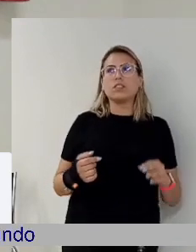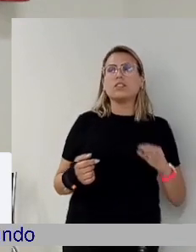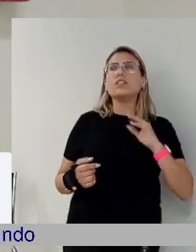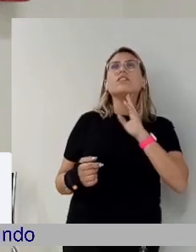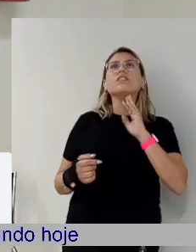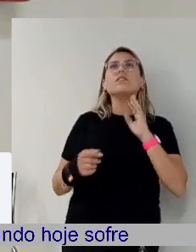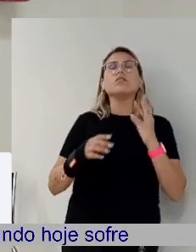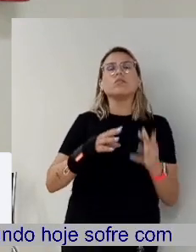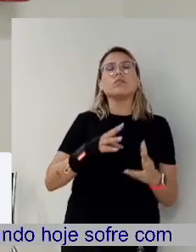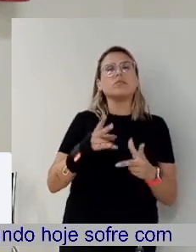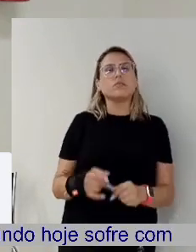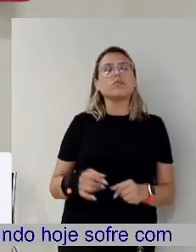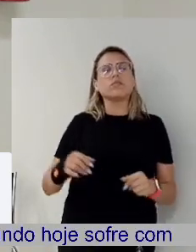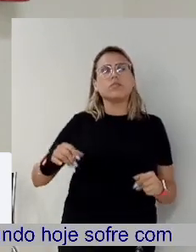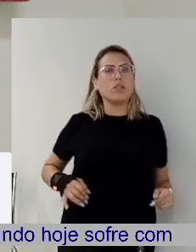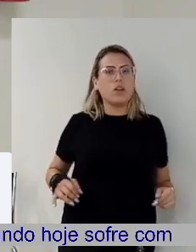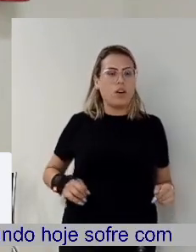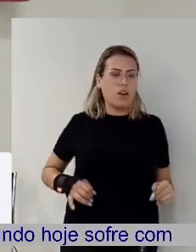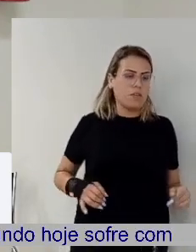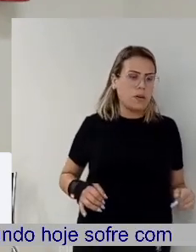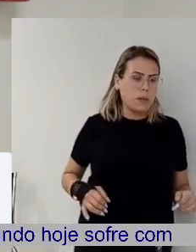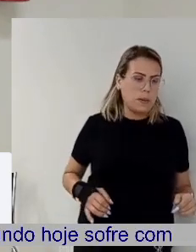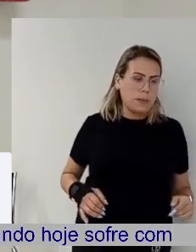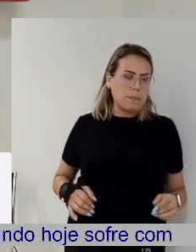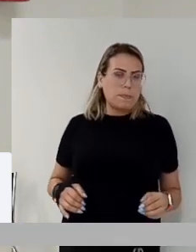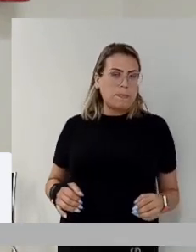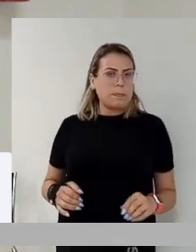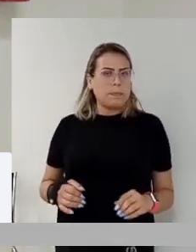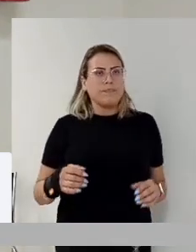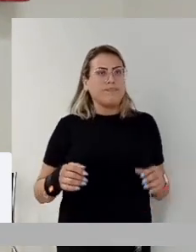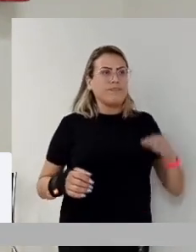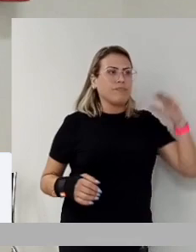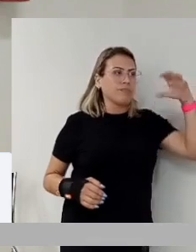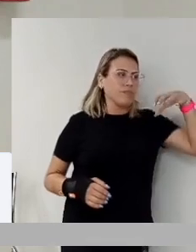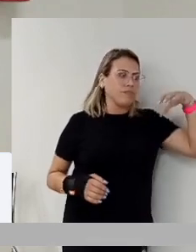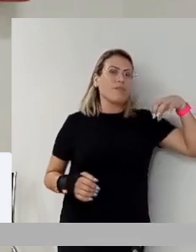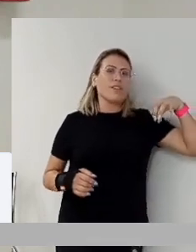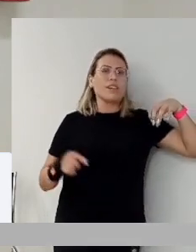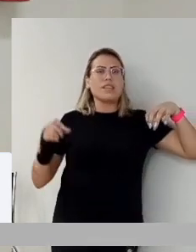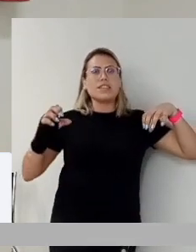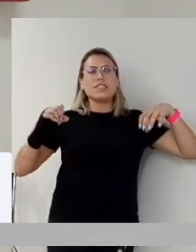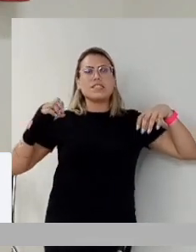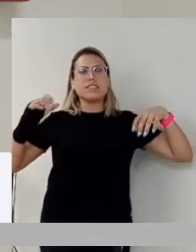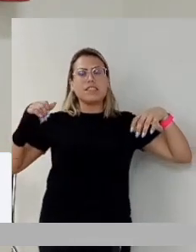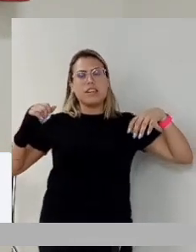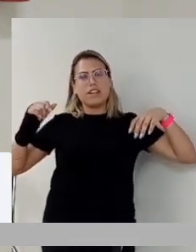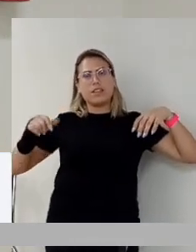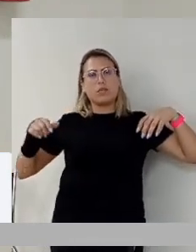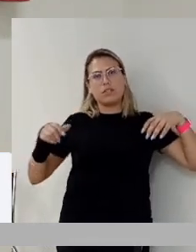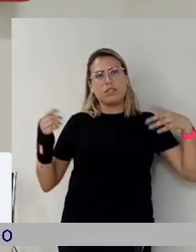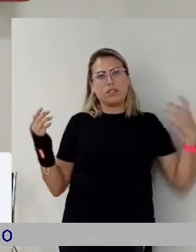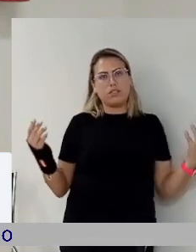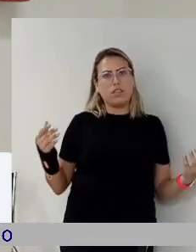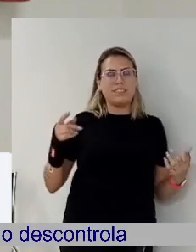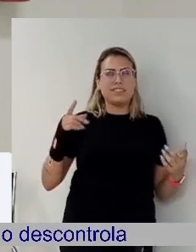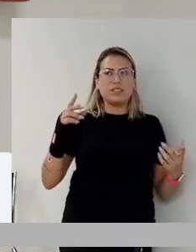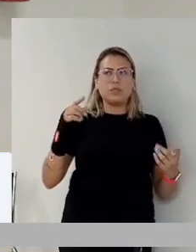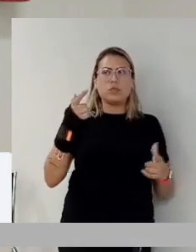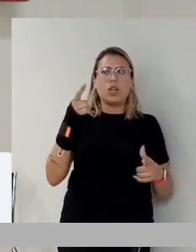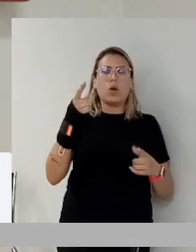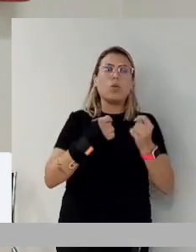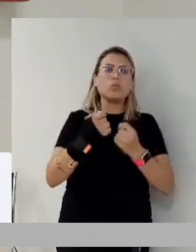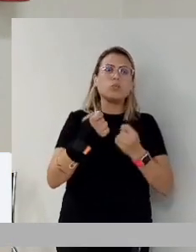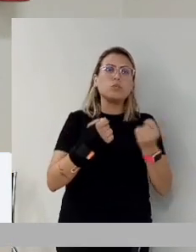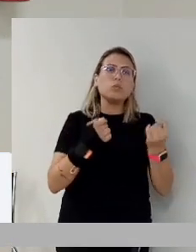sofre com e eh chove no canto seca noutro isso tudo e o descontrole ambiental que nós